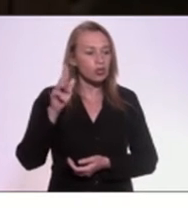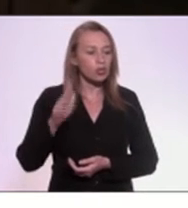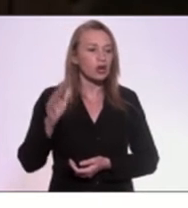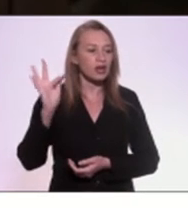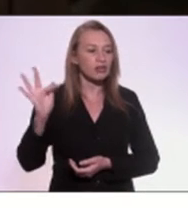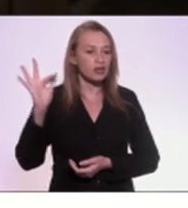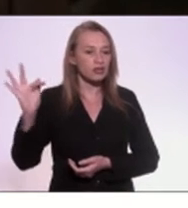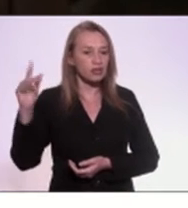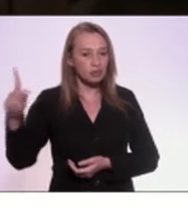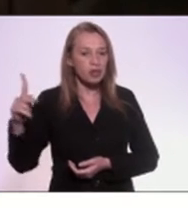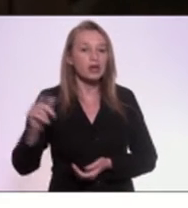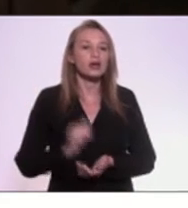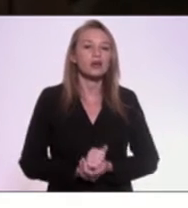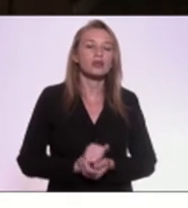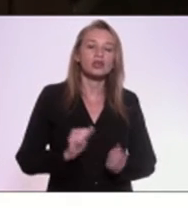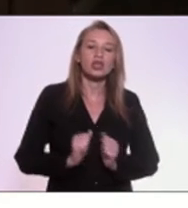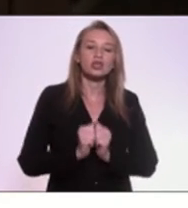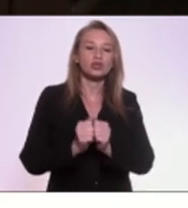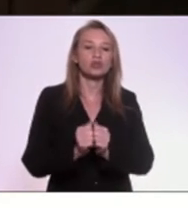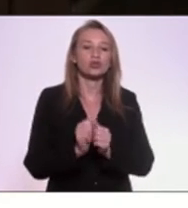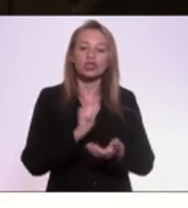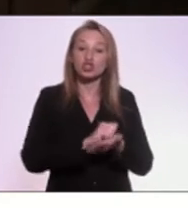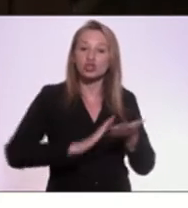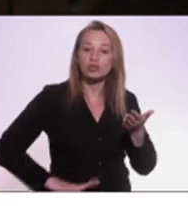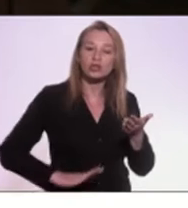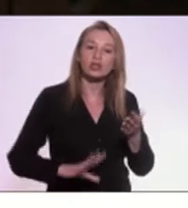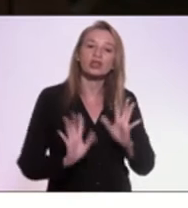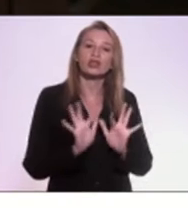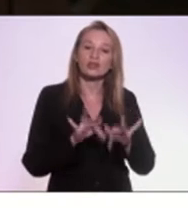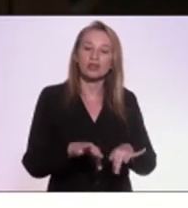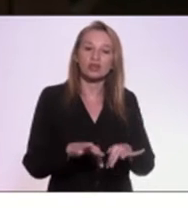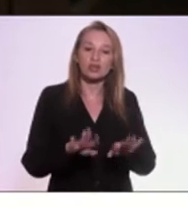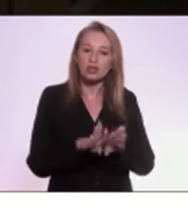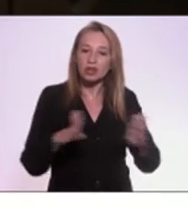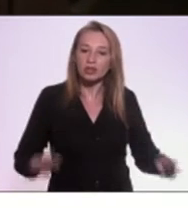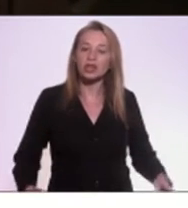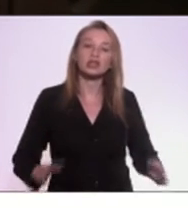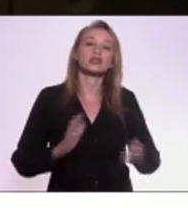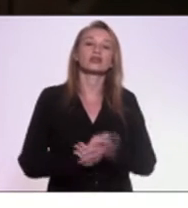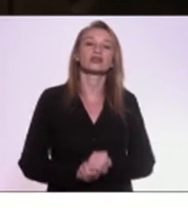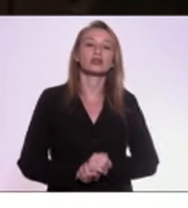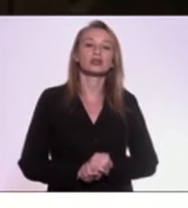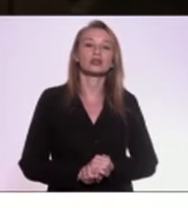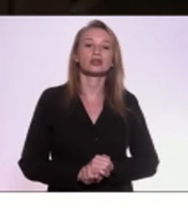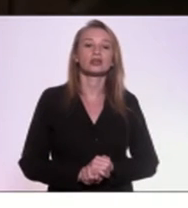para participar da atividade de encerramento, da mesa de encerramento